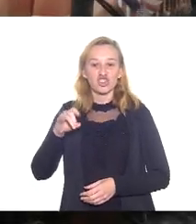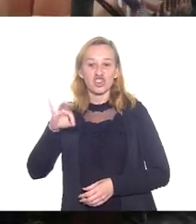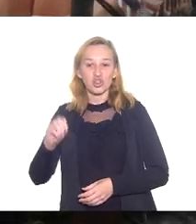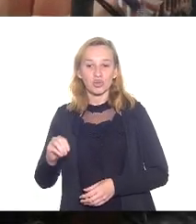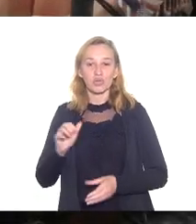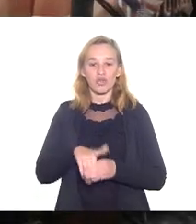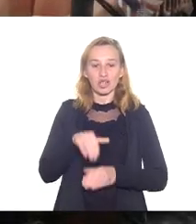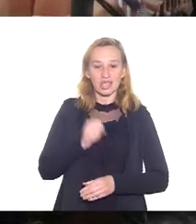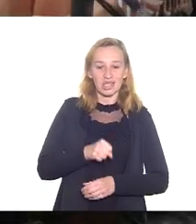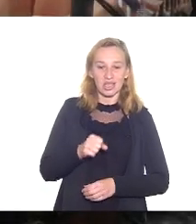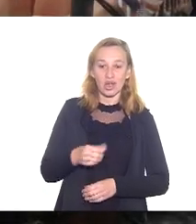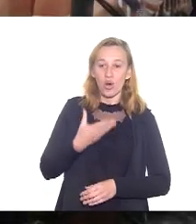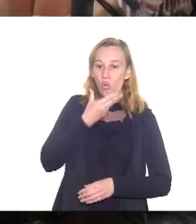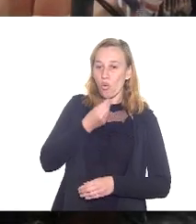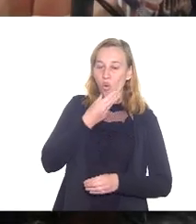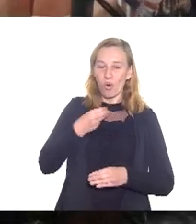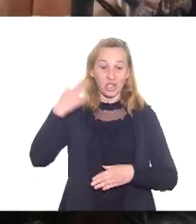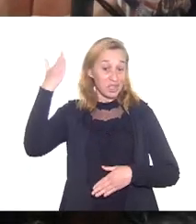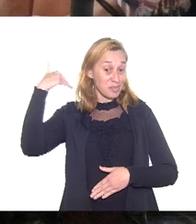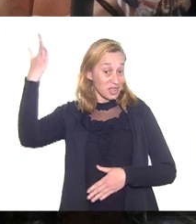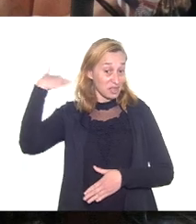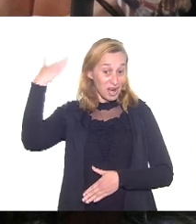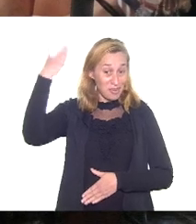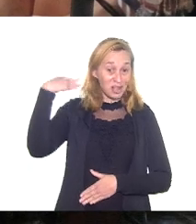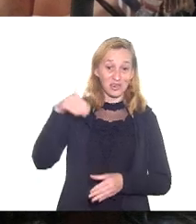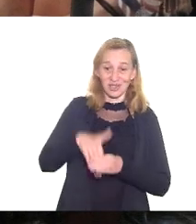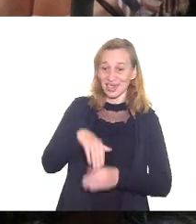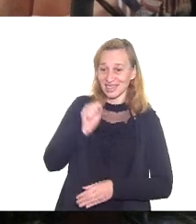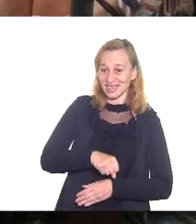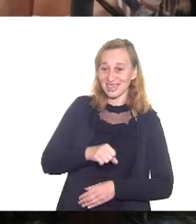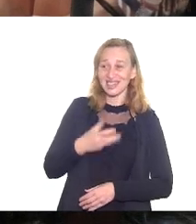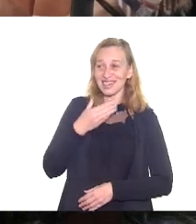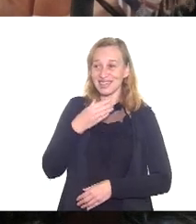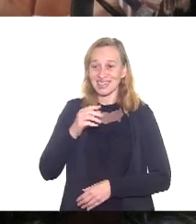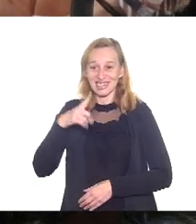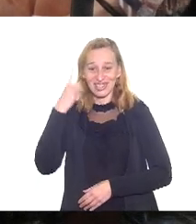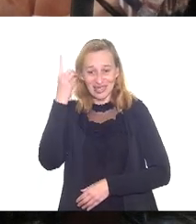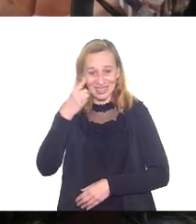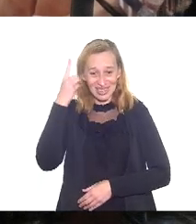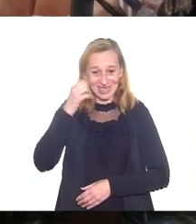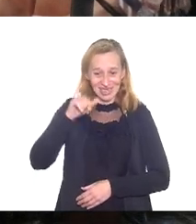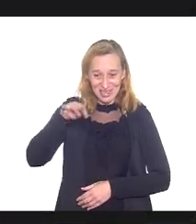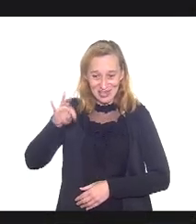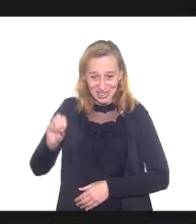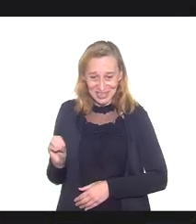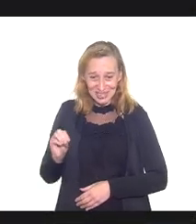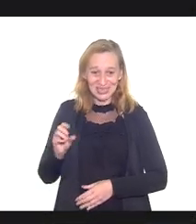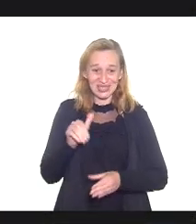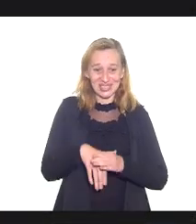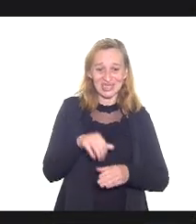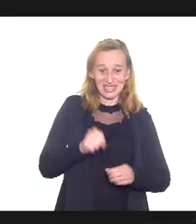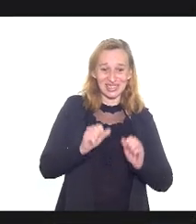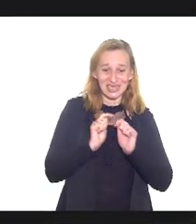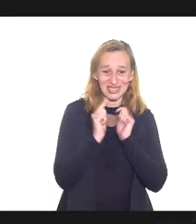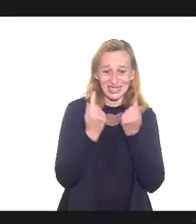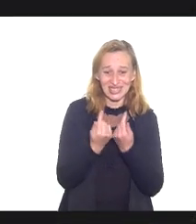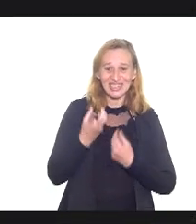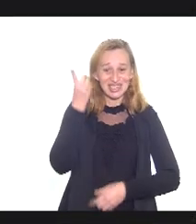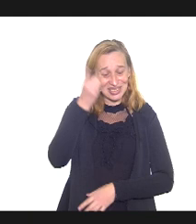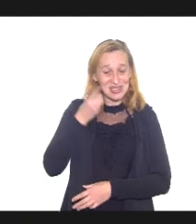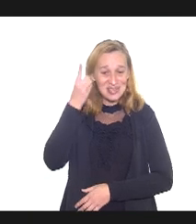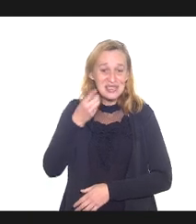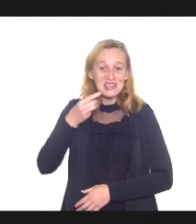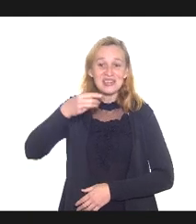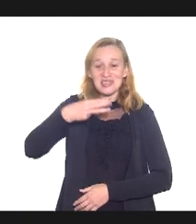Marcelo Dino, homem que pinta o cabelo, vota sim. Deputado Márcio Gualberto, votou sim no grupo. Deputado